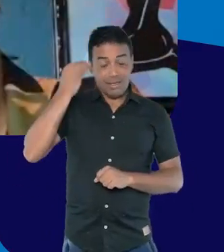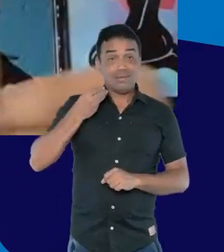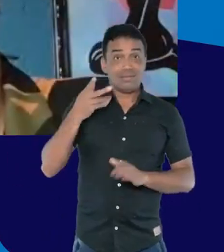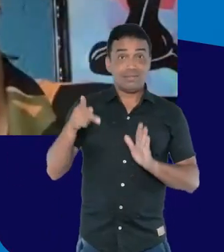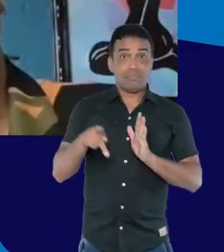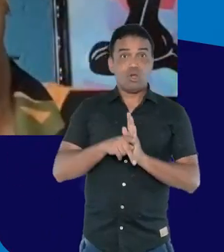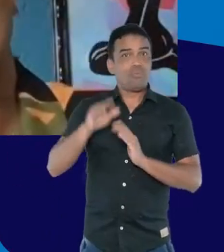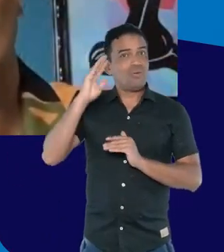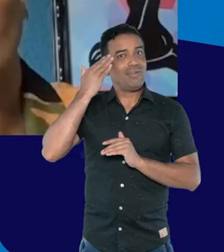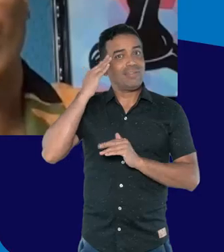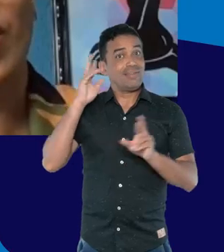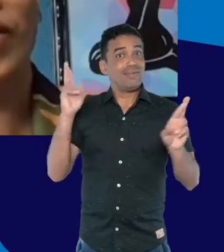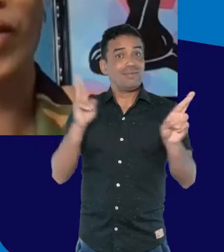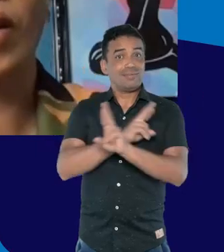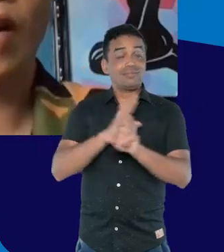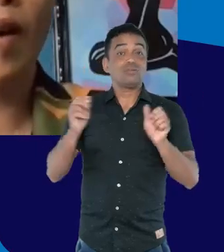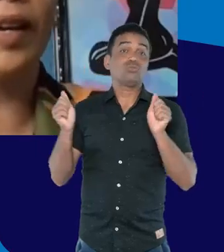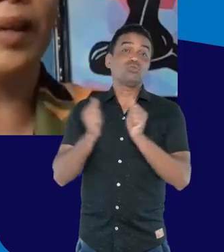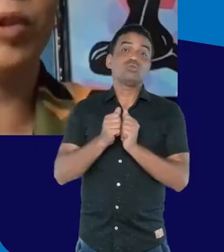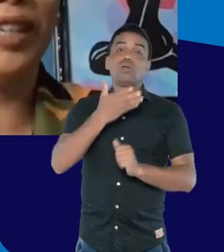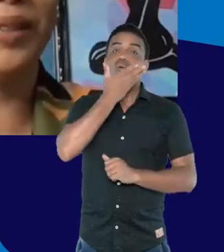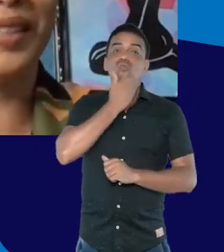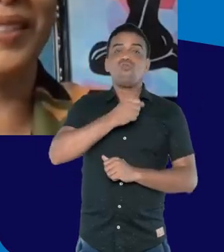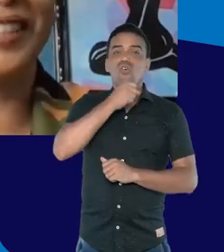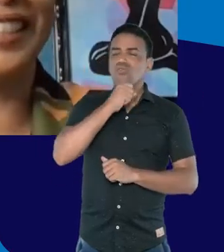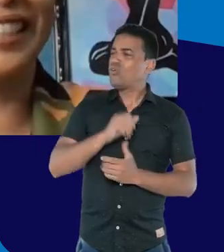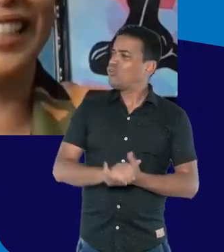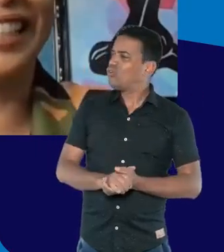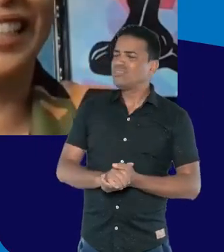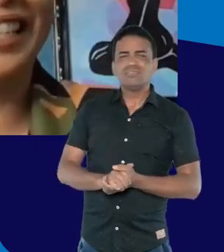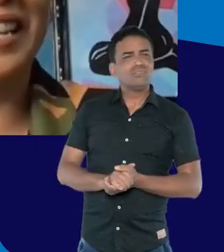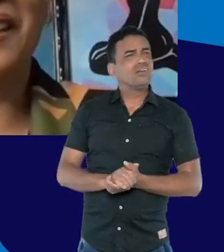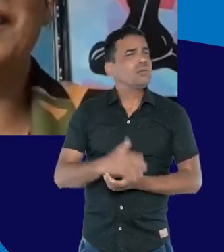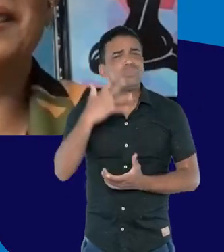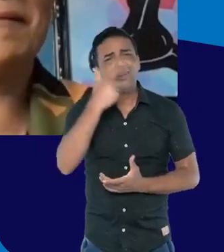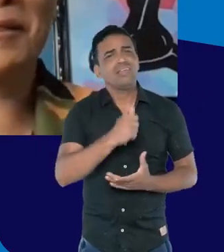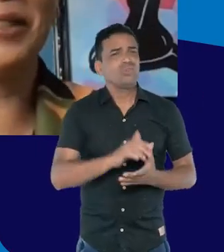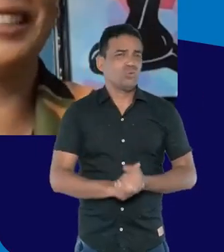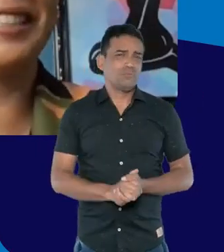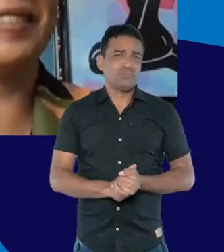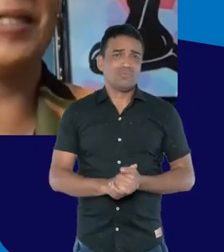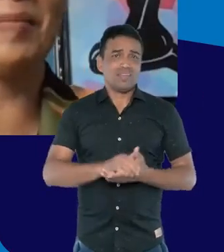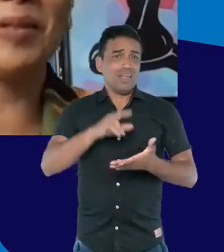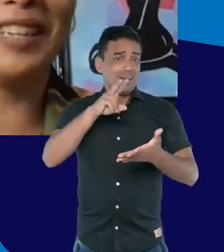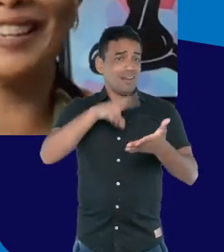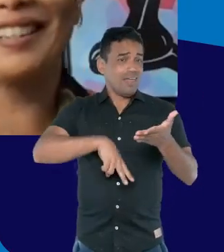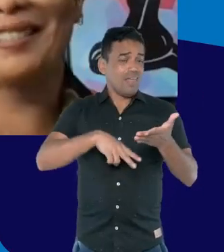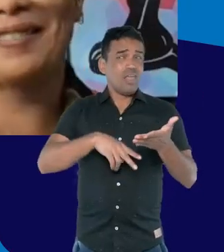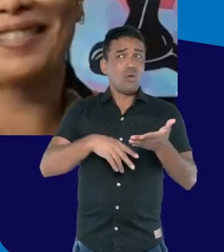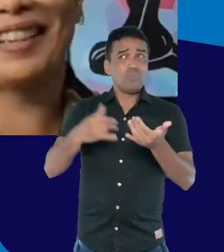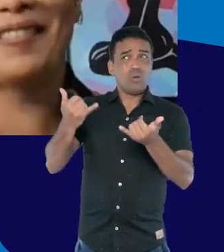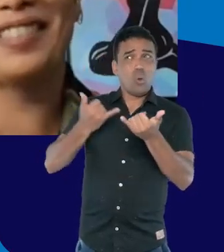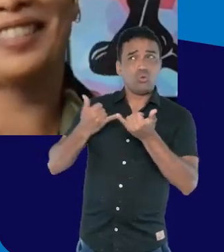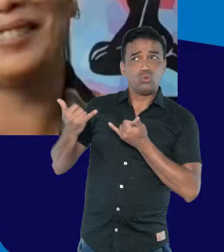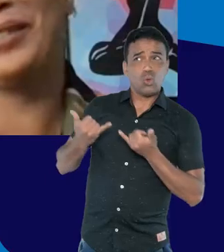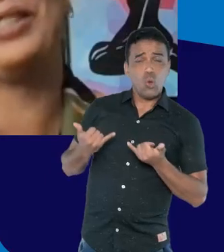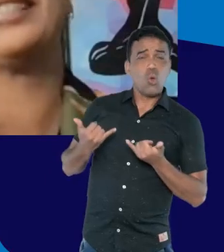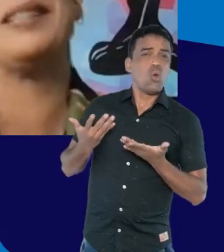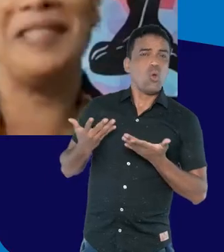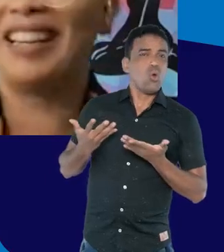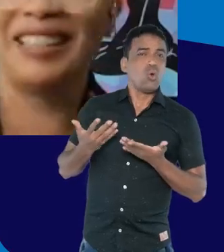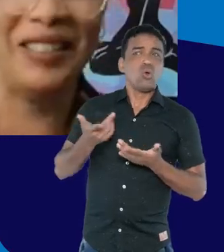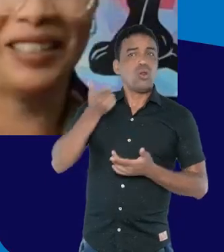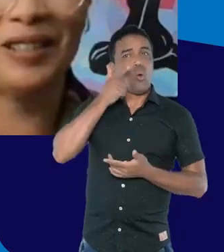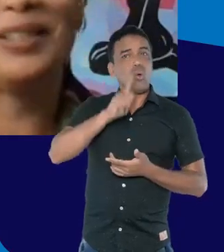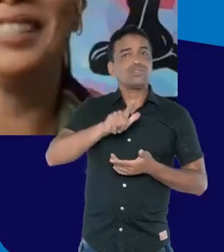busca por entender essa relação com meu avô. Olha que bonito isso, assim, né? E ela ali me contando de por que ela não